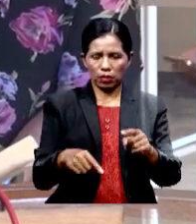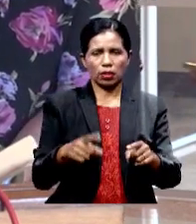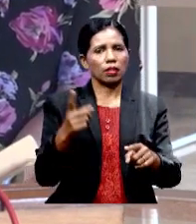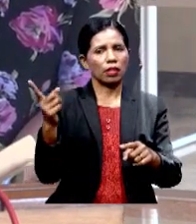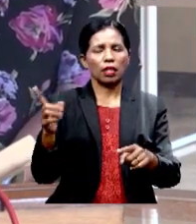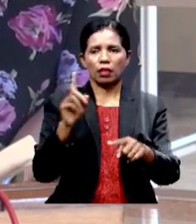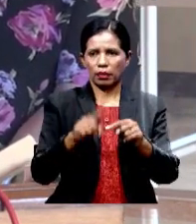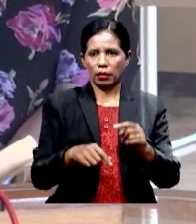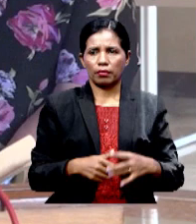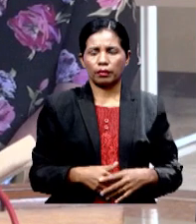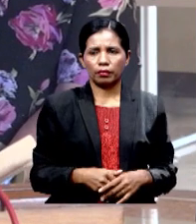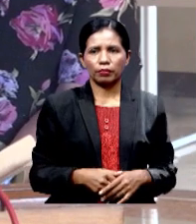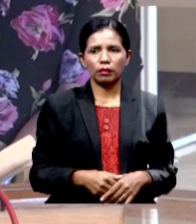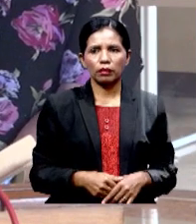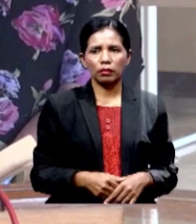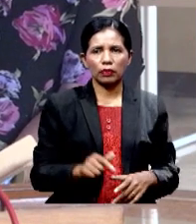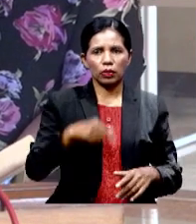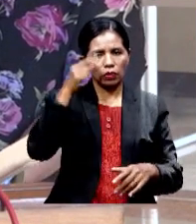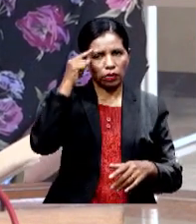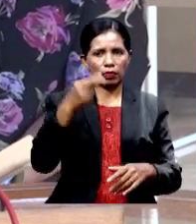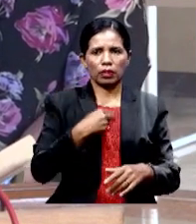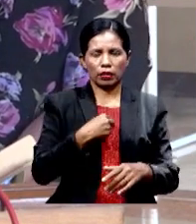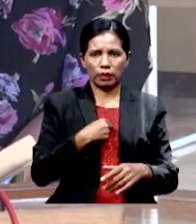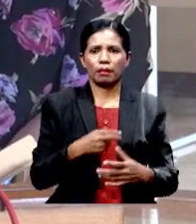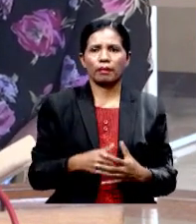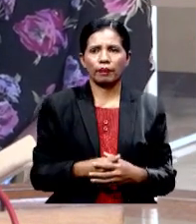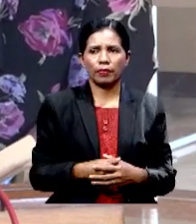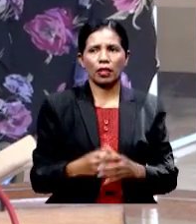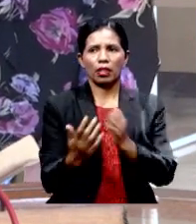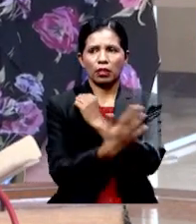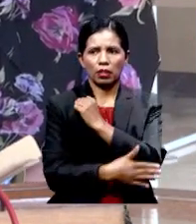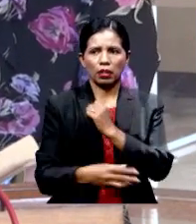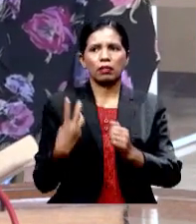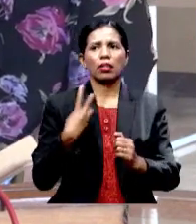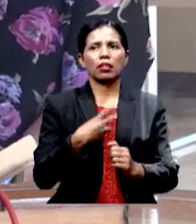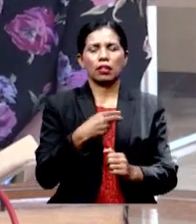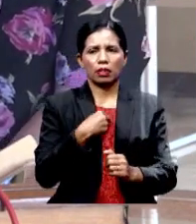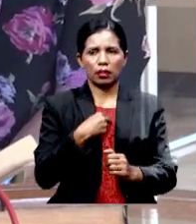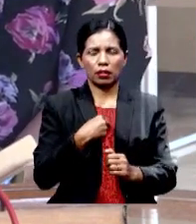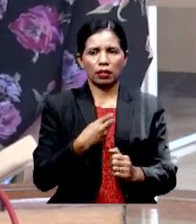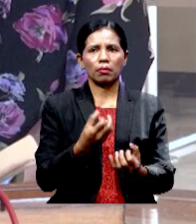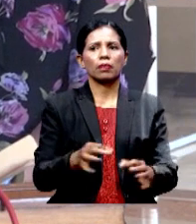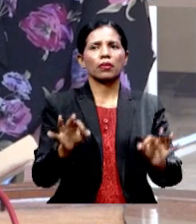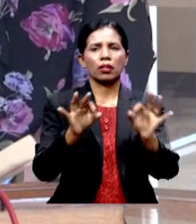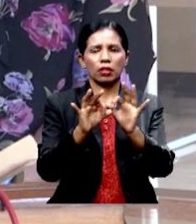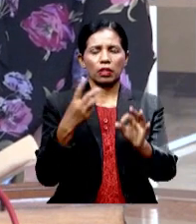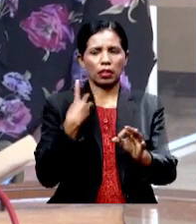vela, governo nem tenham e nação nem tenham. Portanto, ainda tem